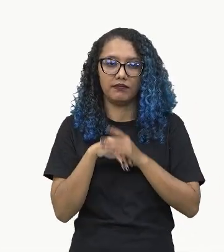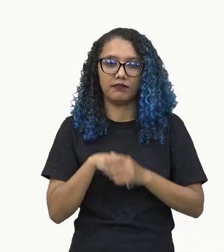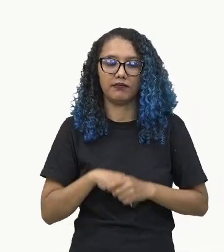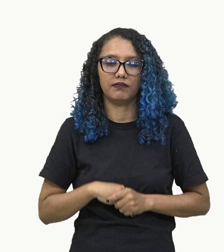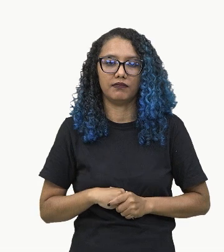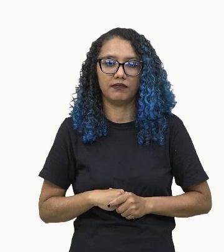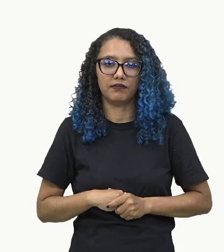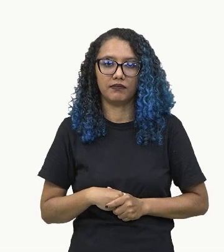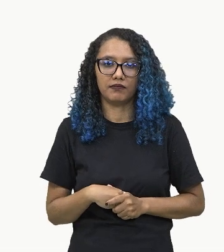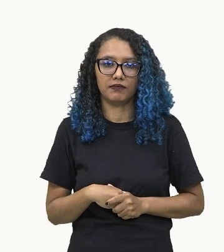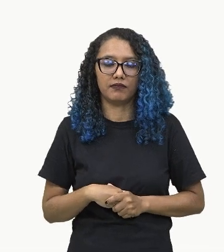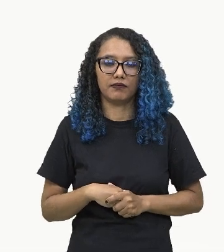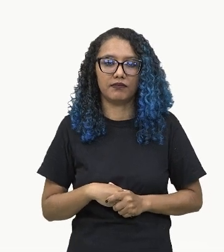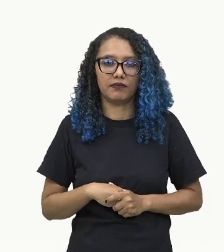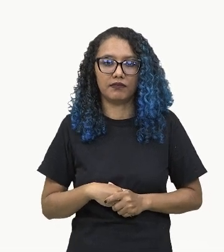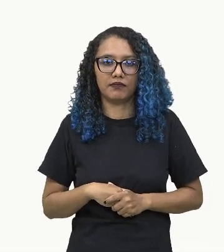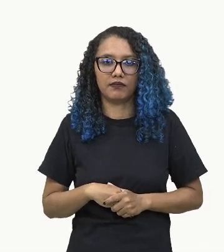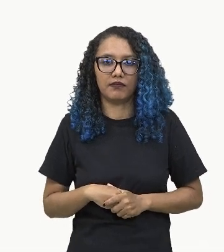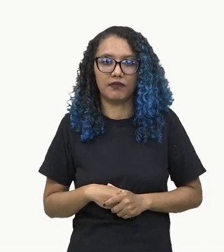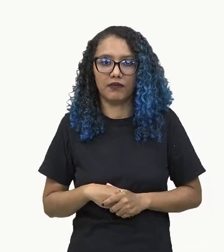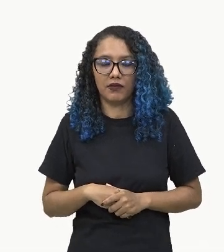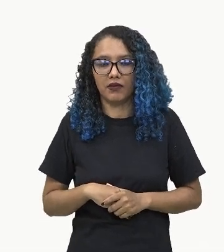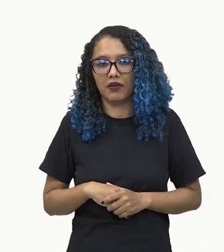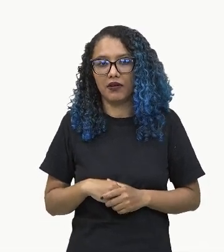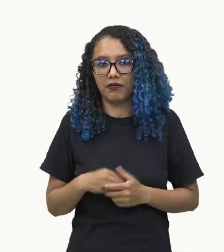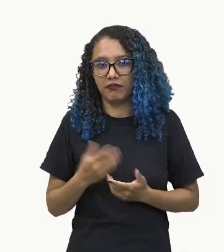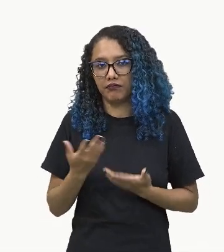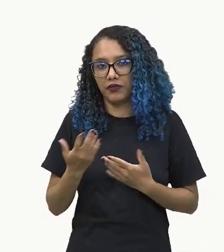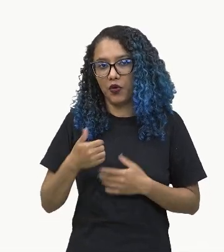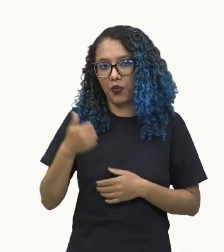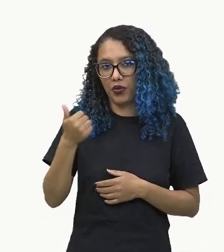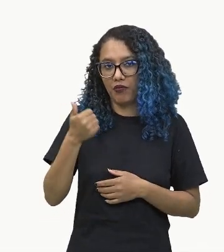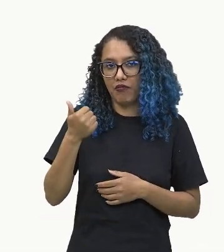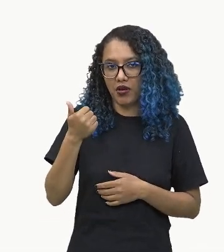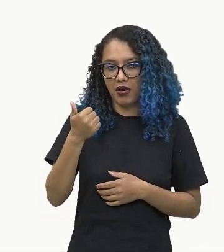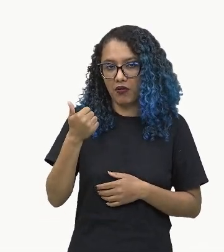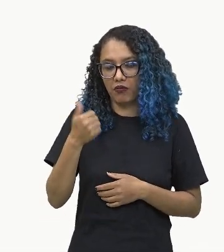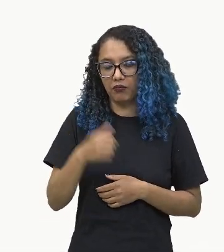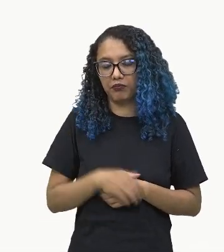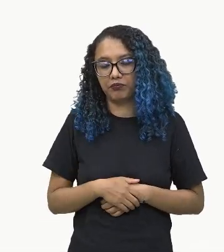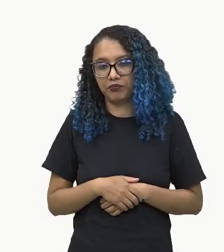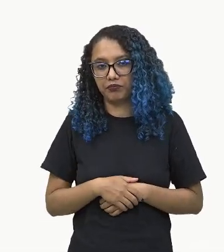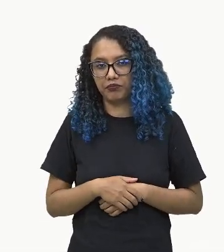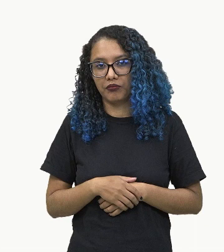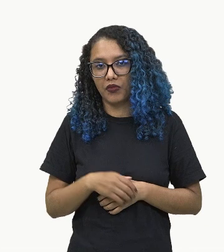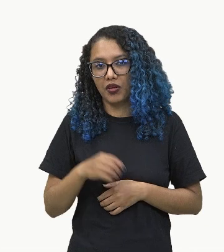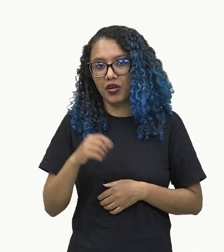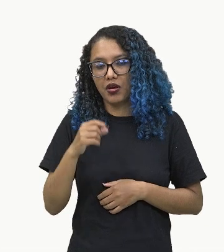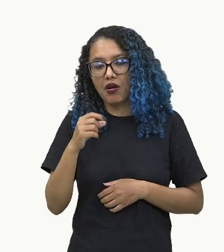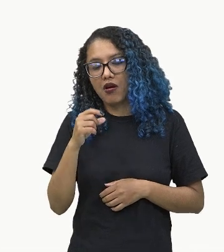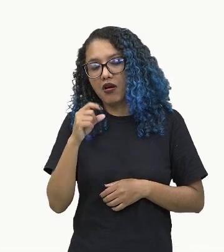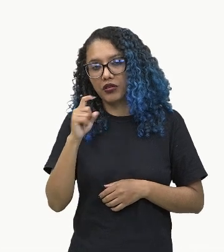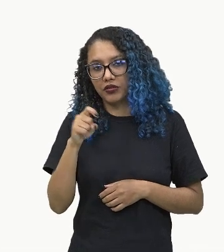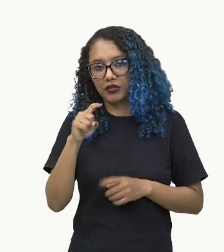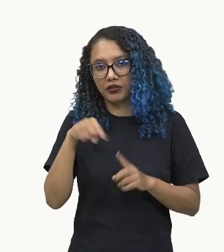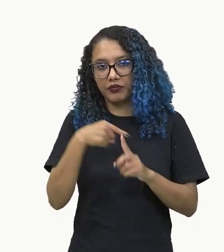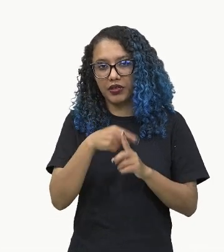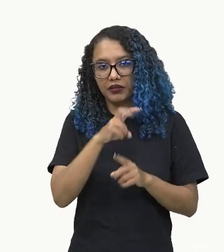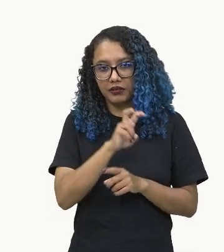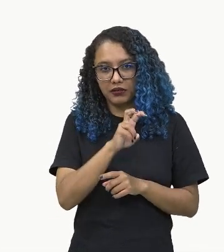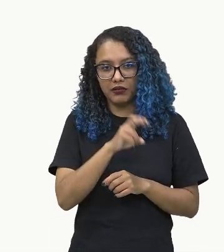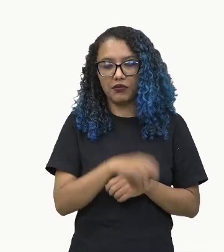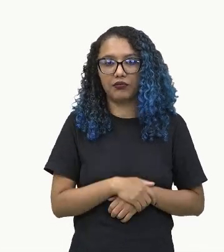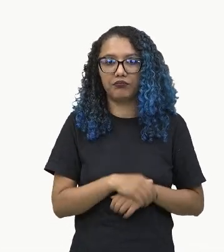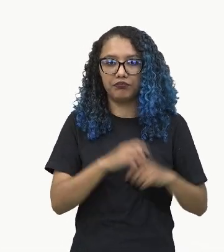eu coloco o meu primeiro termo mais meu segundo termo vezes o meu primeiro